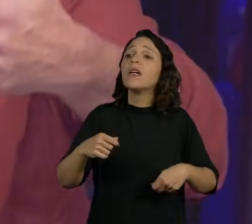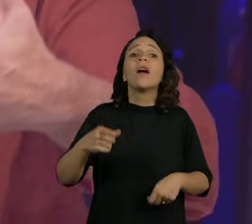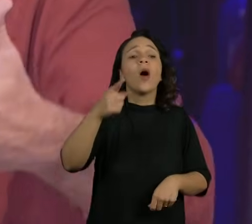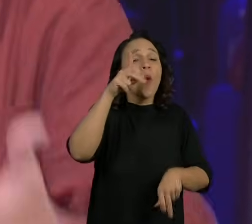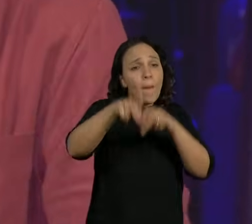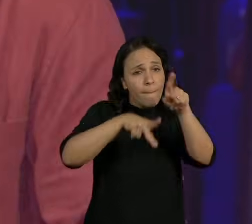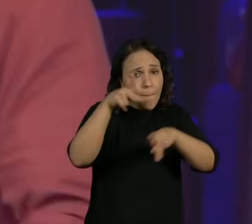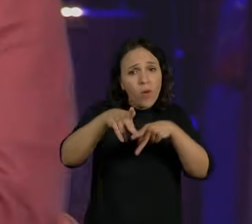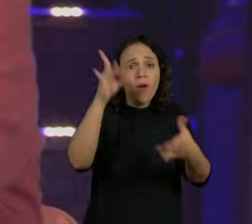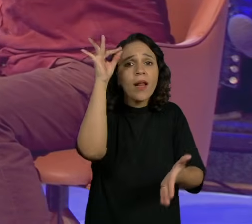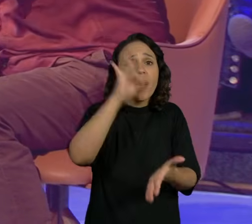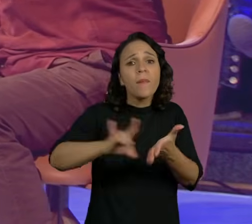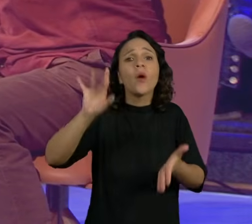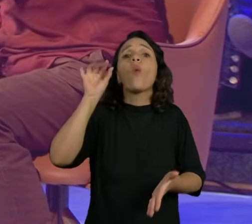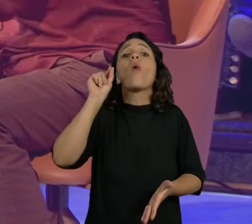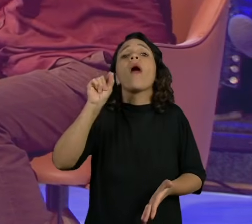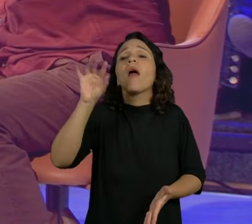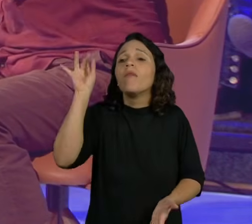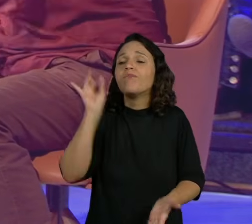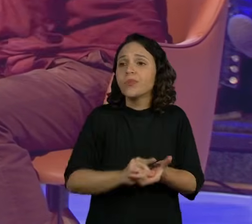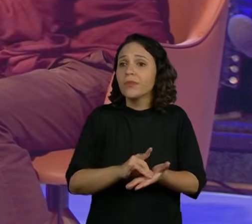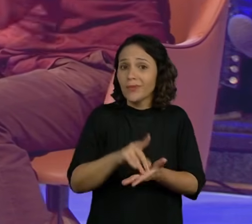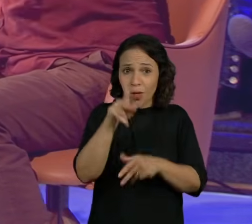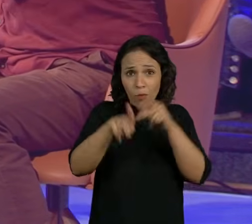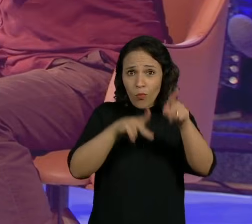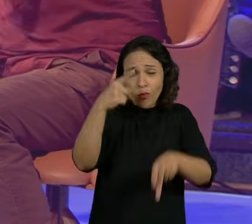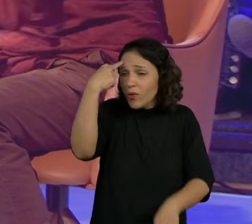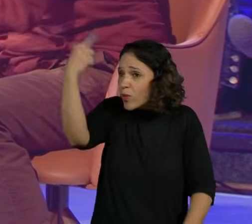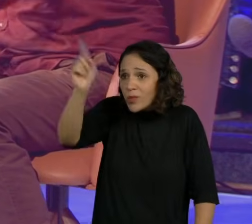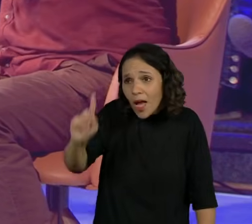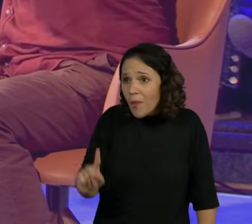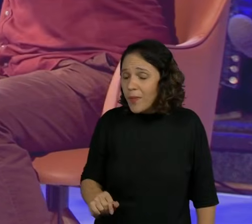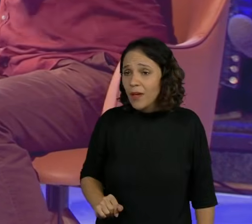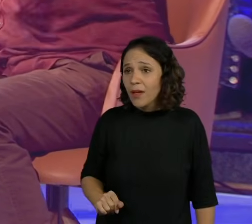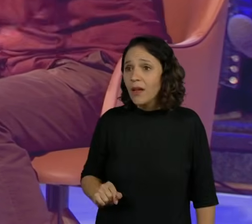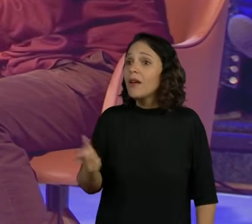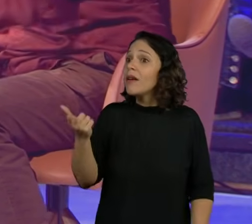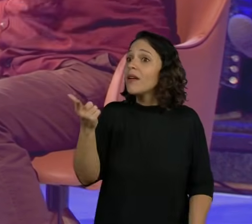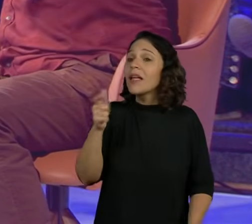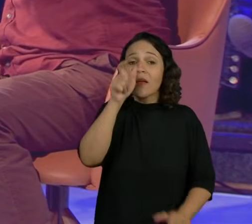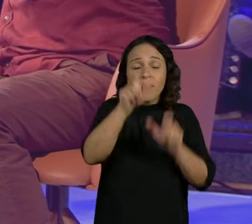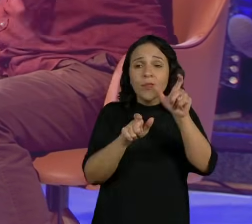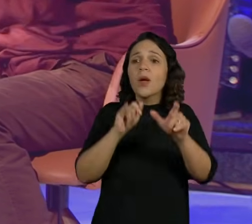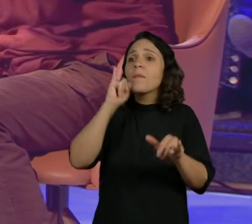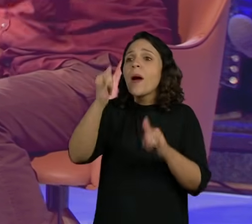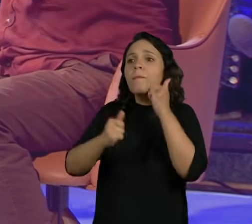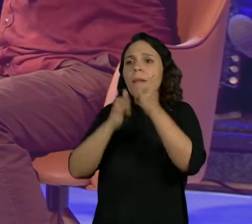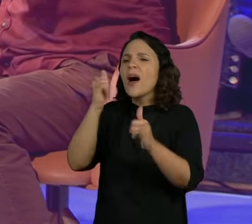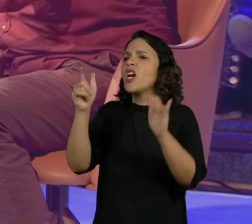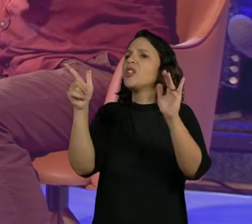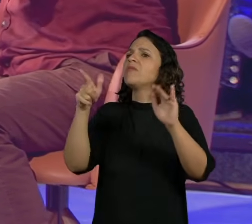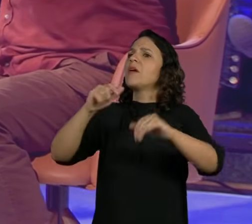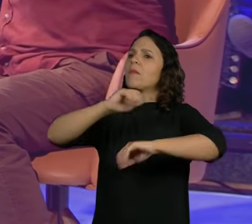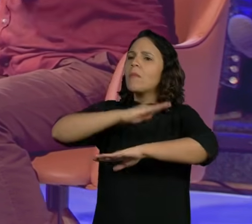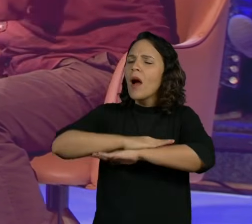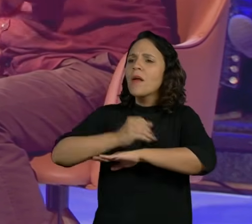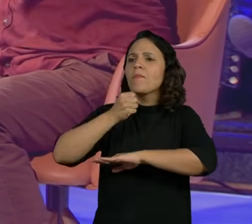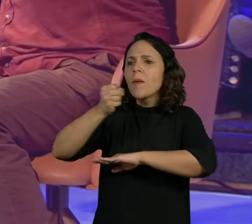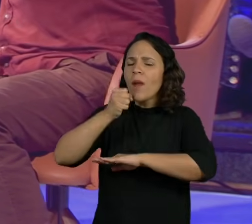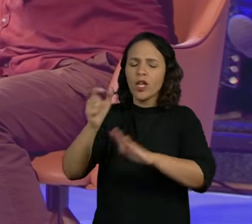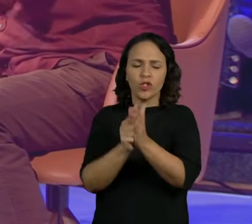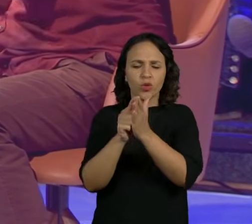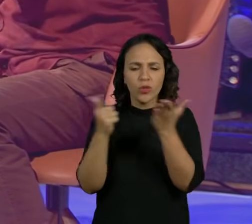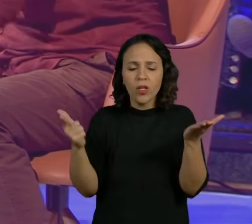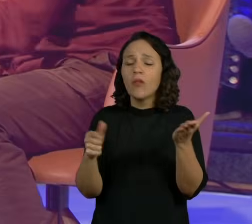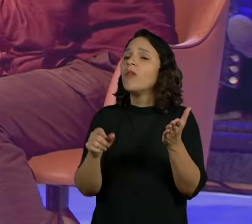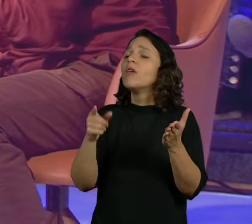seu real inimigo. O povo brasileiro nunca ouviu de ninguém, nenhum jornal, TV e tal, quem é